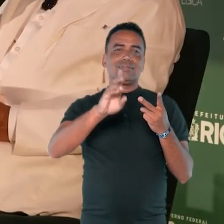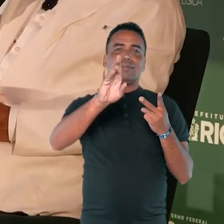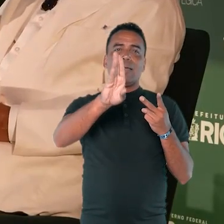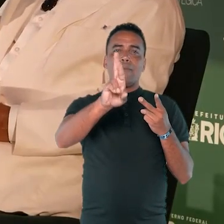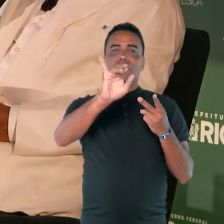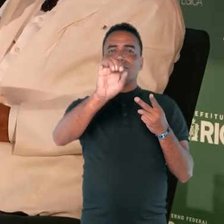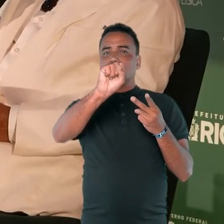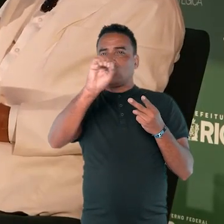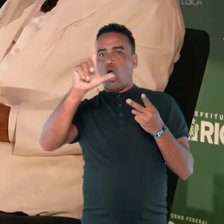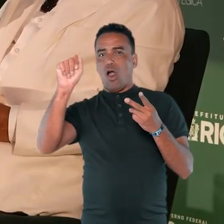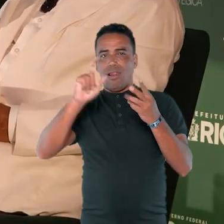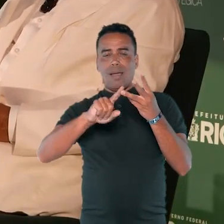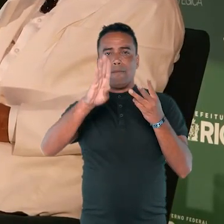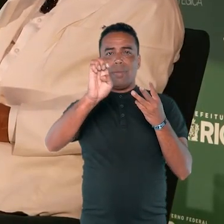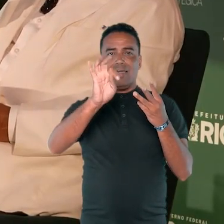né?